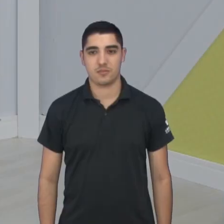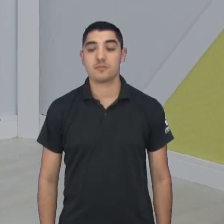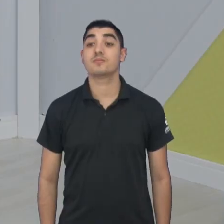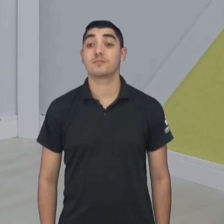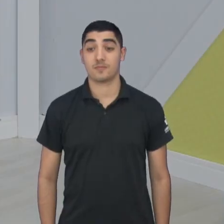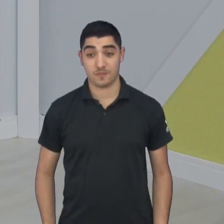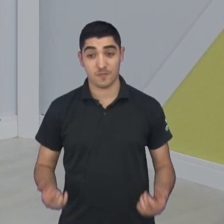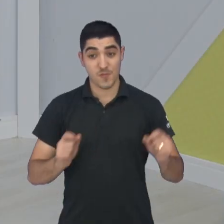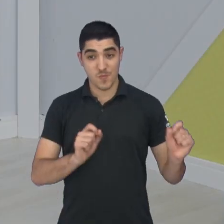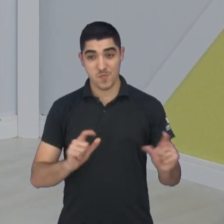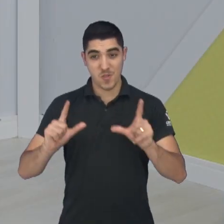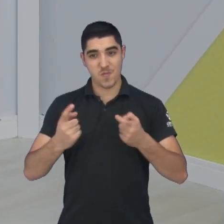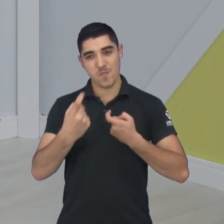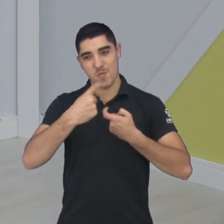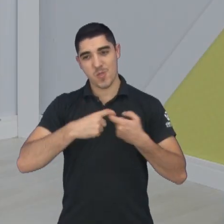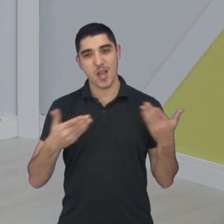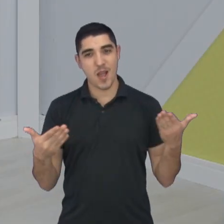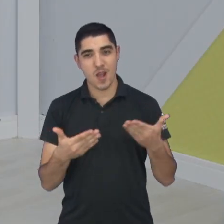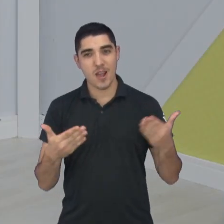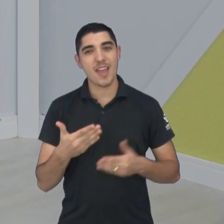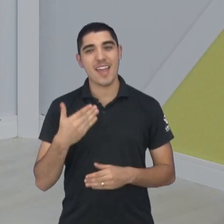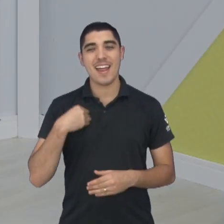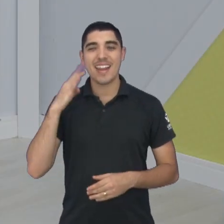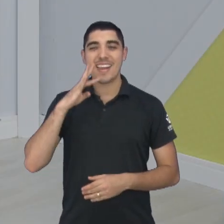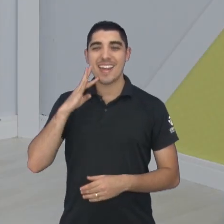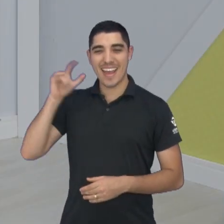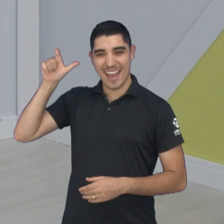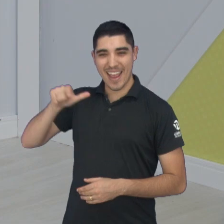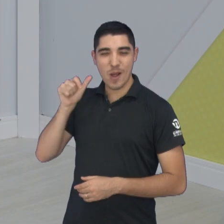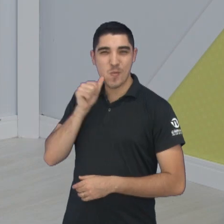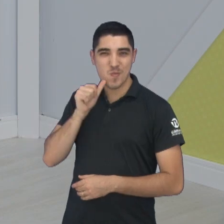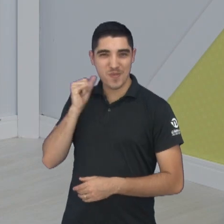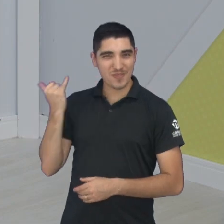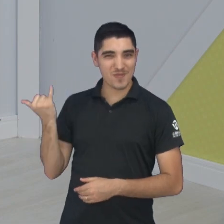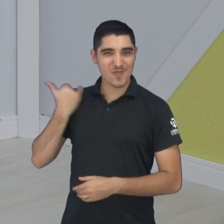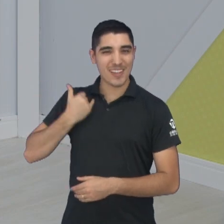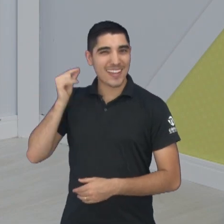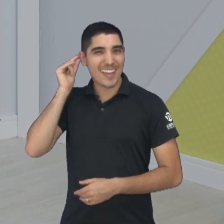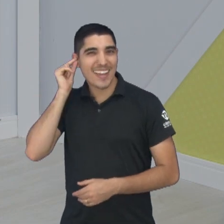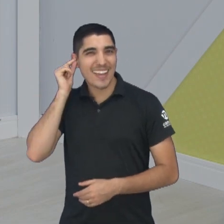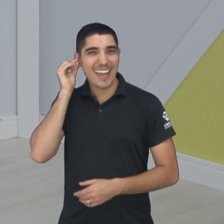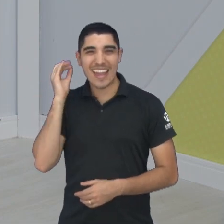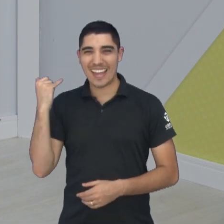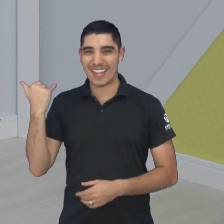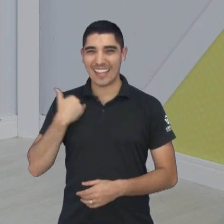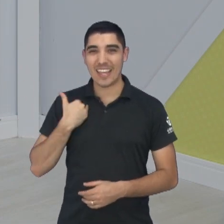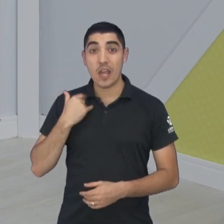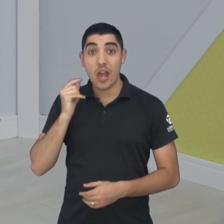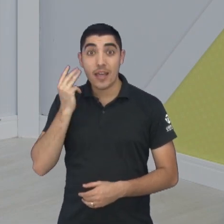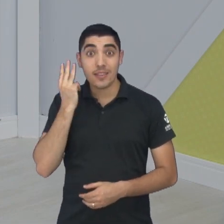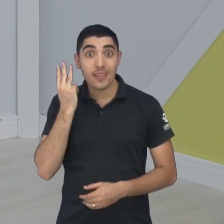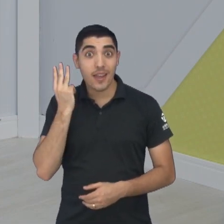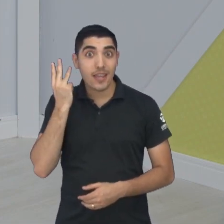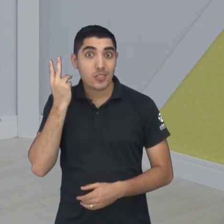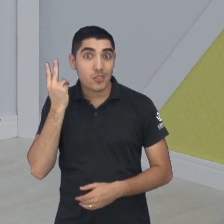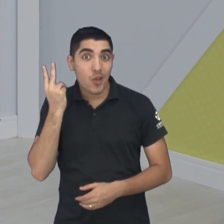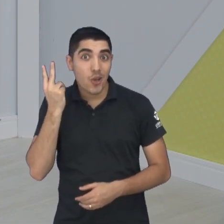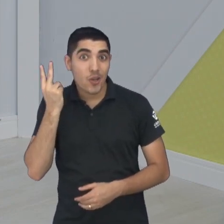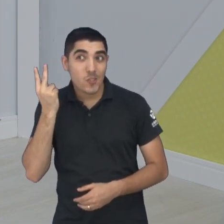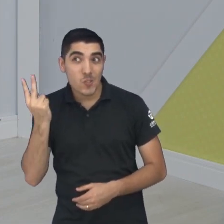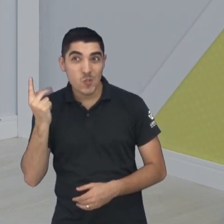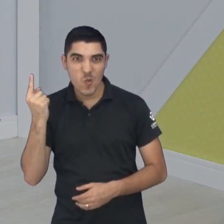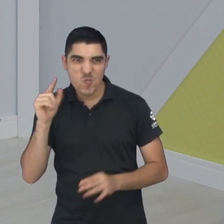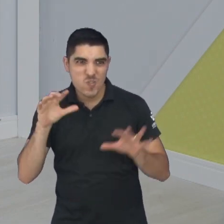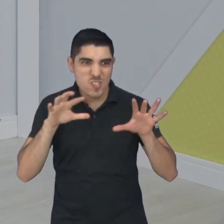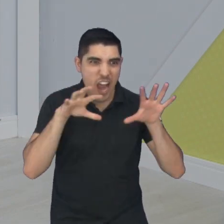Muito bem, estamos de volta com Hora do Esporte. Eu achei legal, a Beth conta aqui no nosso ouvido, parece o filme do Fred Krueger. 3, 2, Fred vem te pegar. O